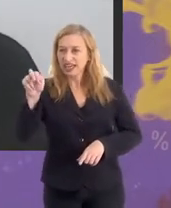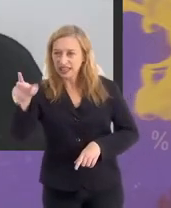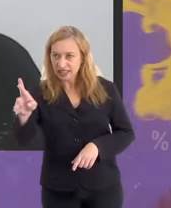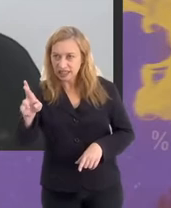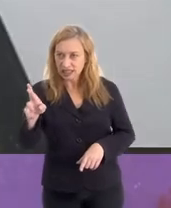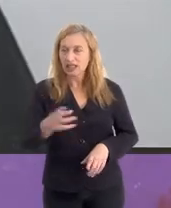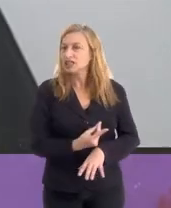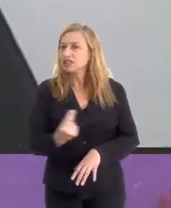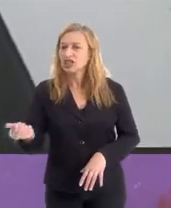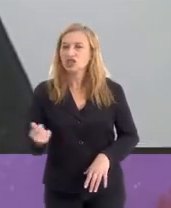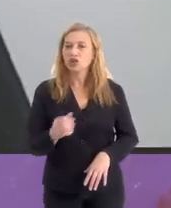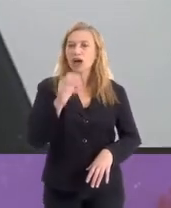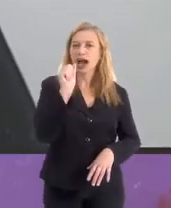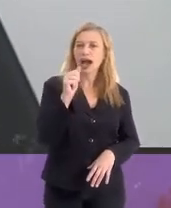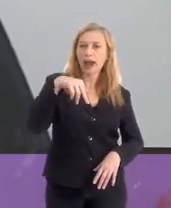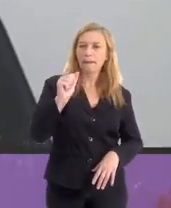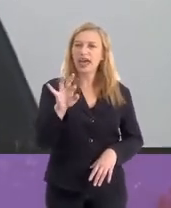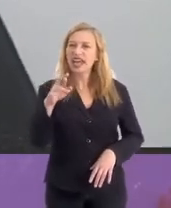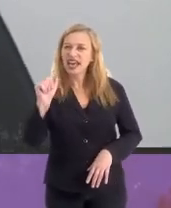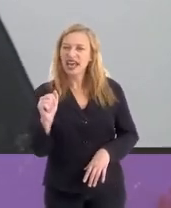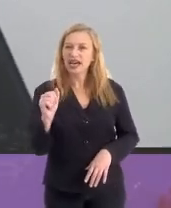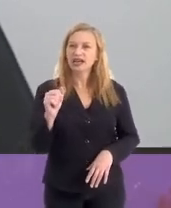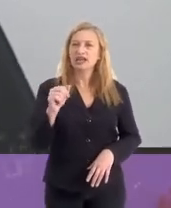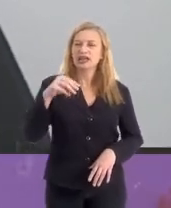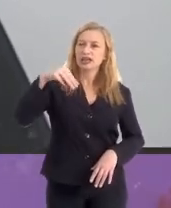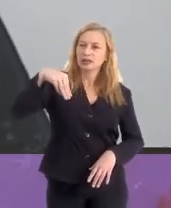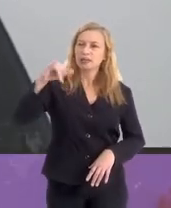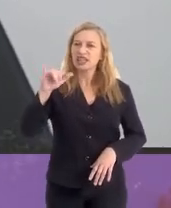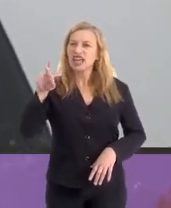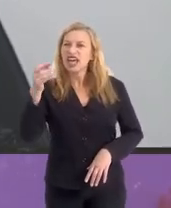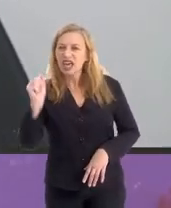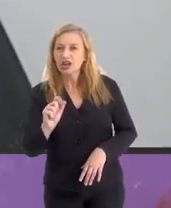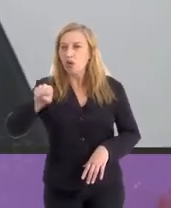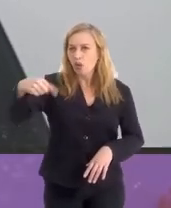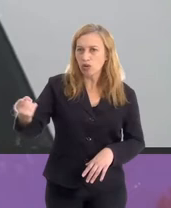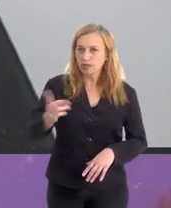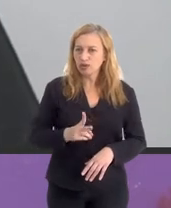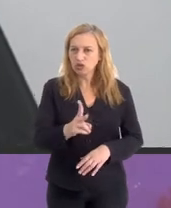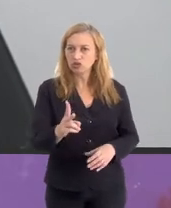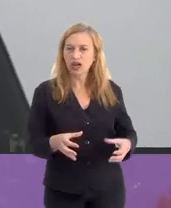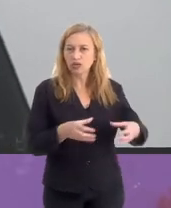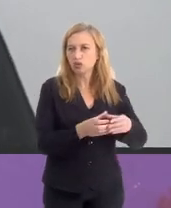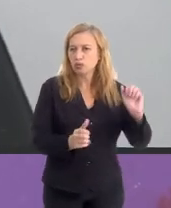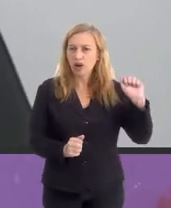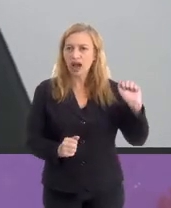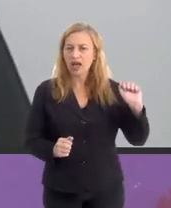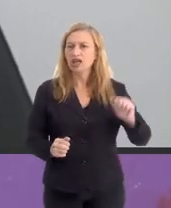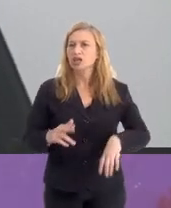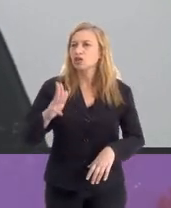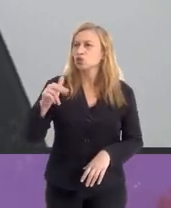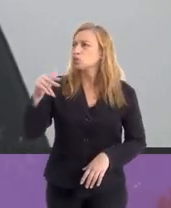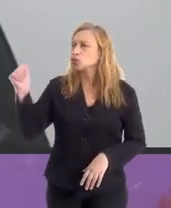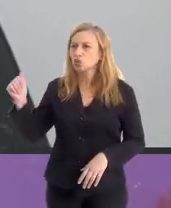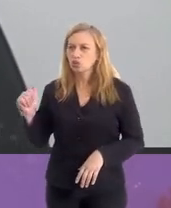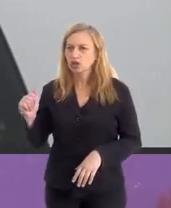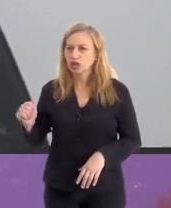Wagner Mancini também fez isso deixou o América Mineiro também que é outro clube e vinha lutando para se manter na Série A o América Mineiro